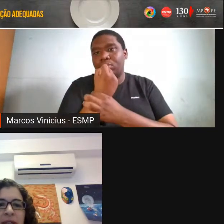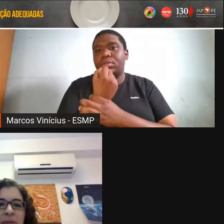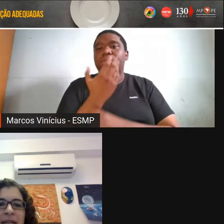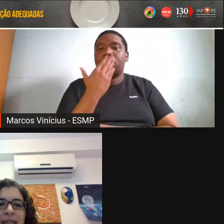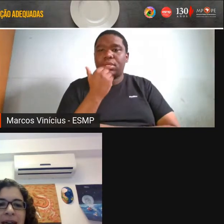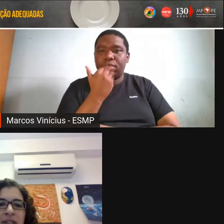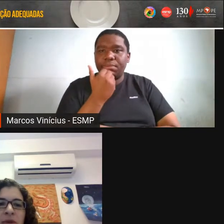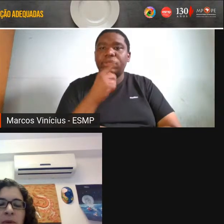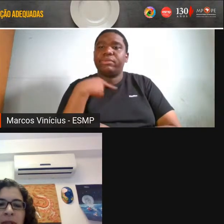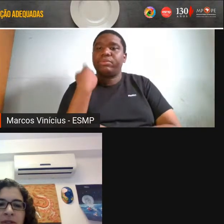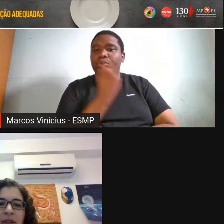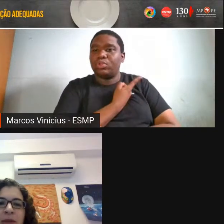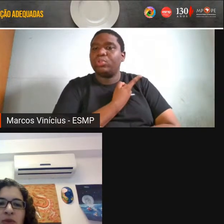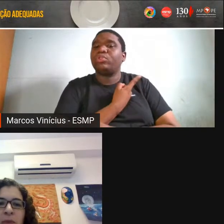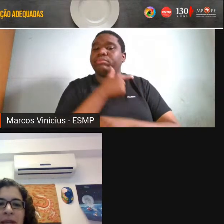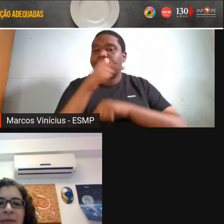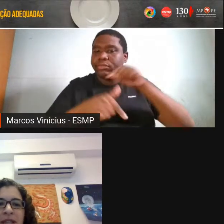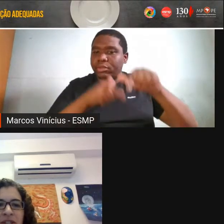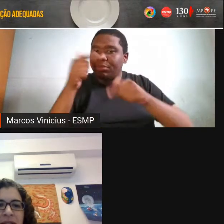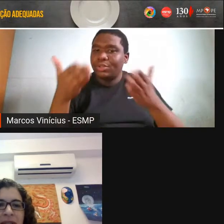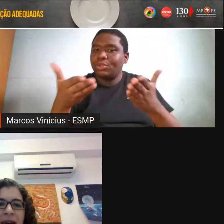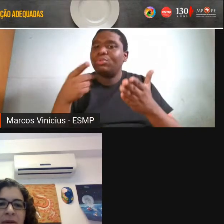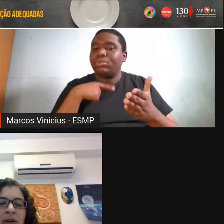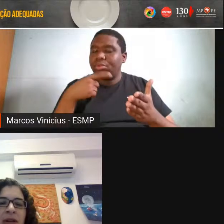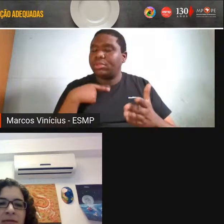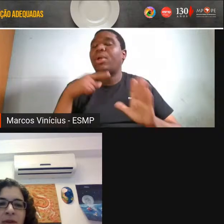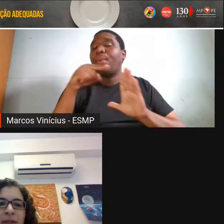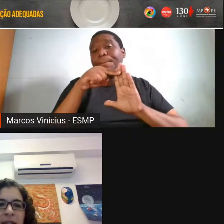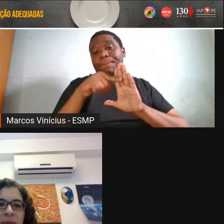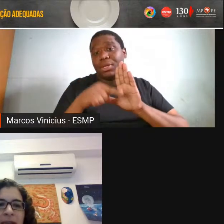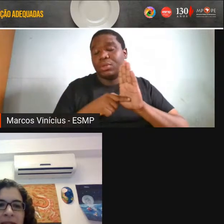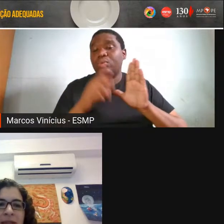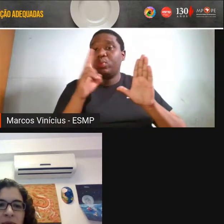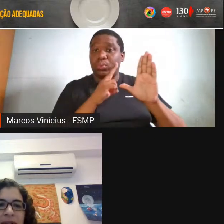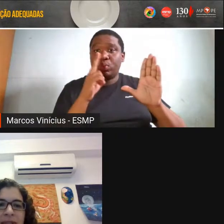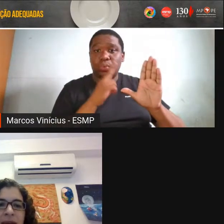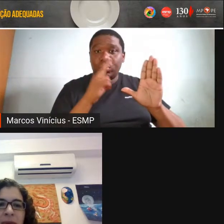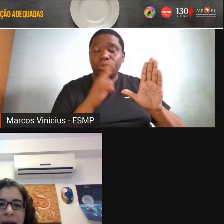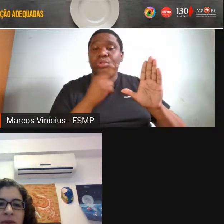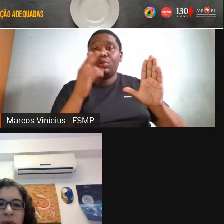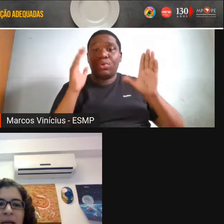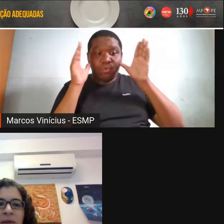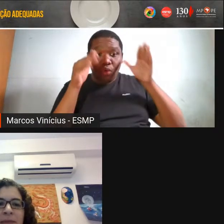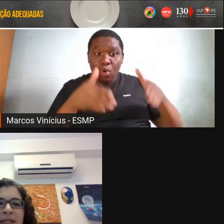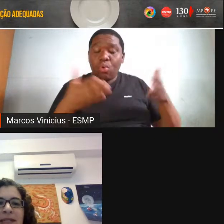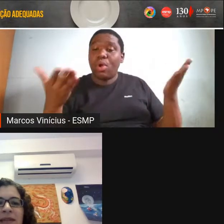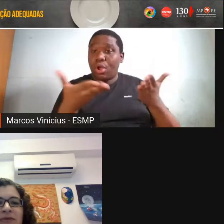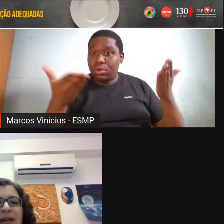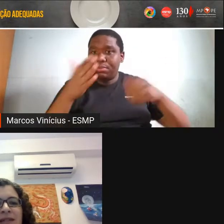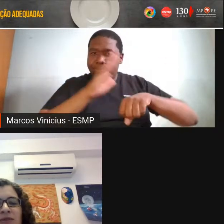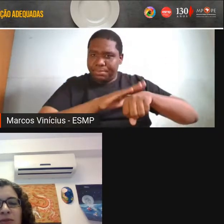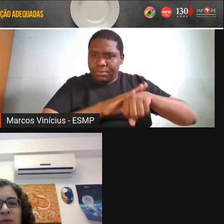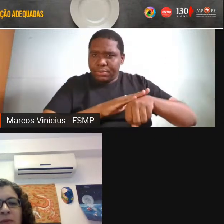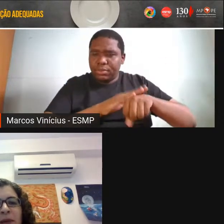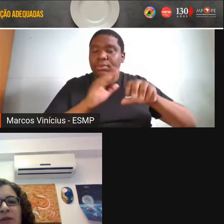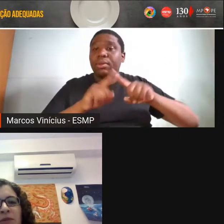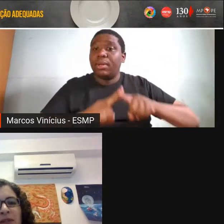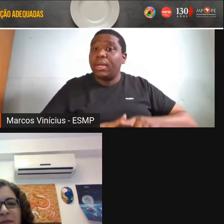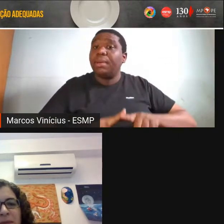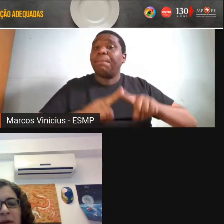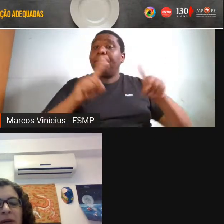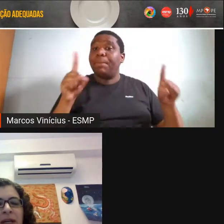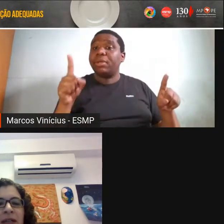temos atuado para que haja, inicialmente, um plano emergencial voltado para essa situação atual, né? Mas que se faça de um